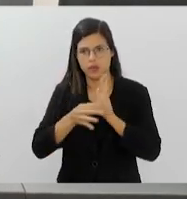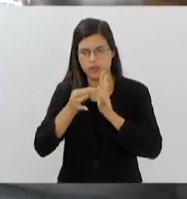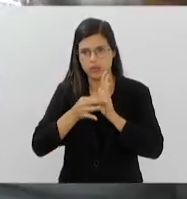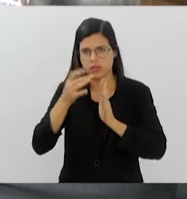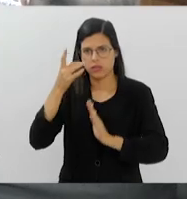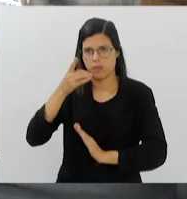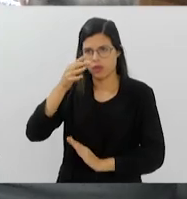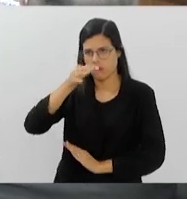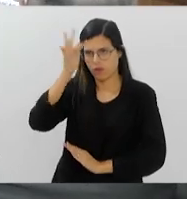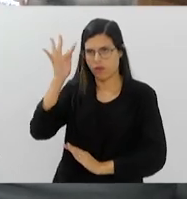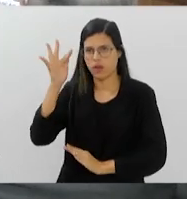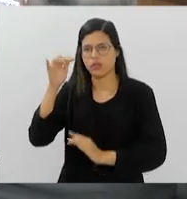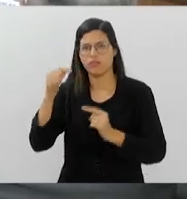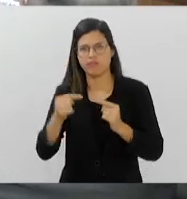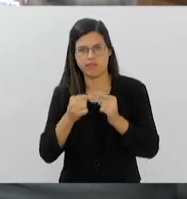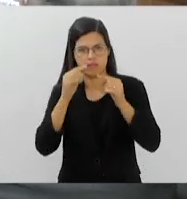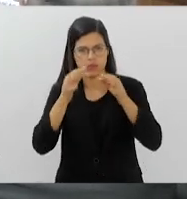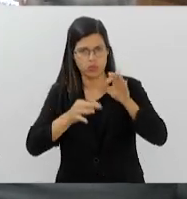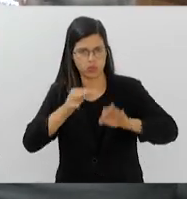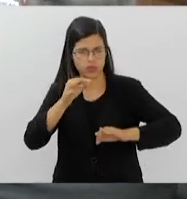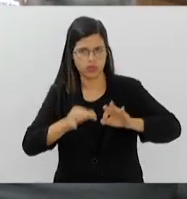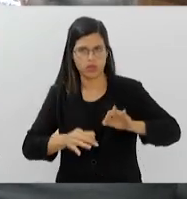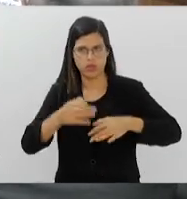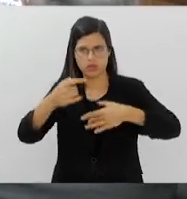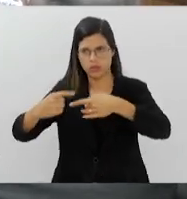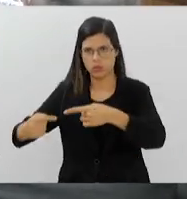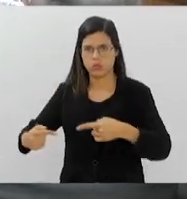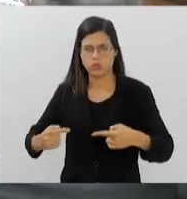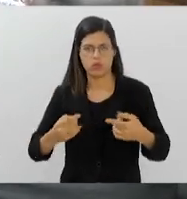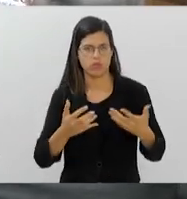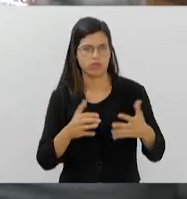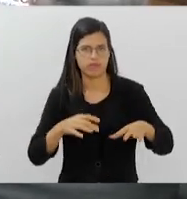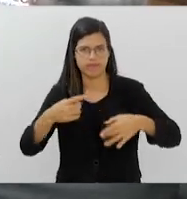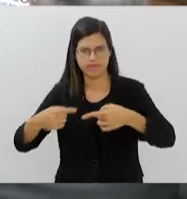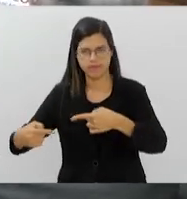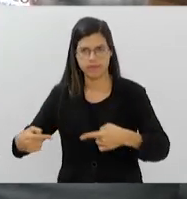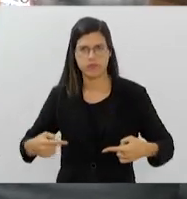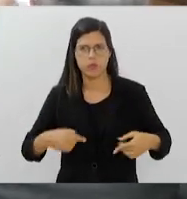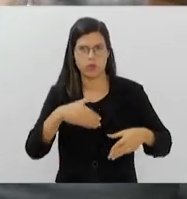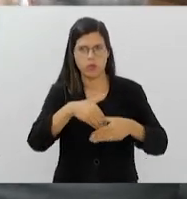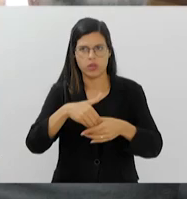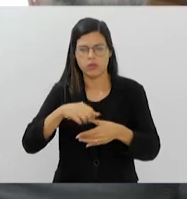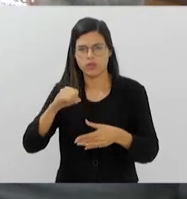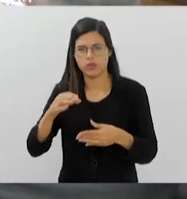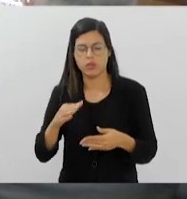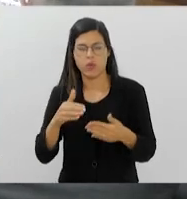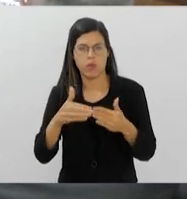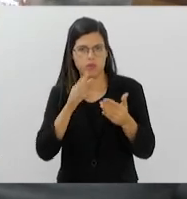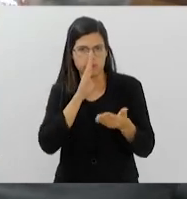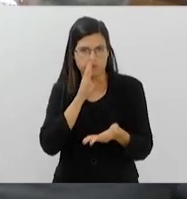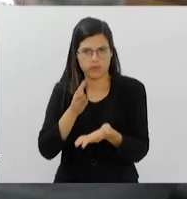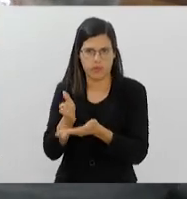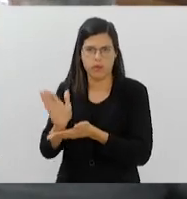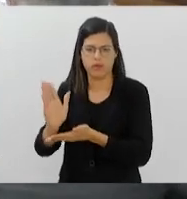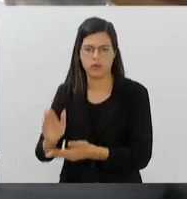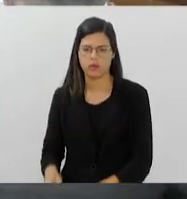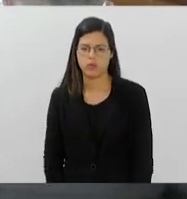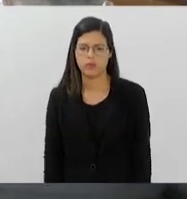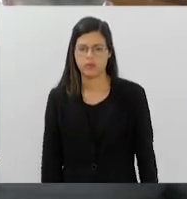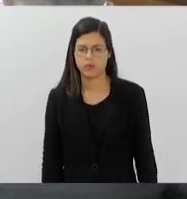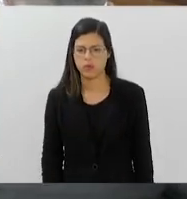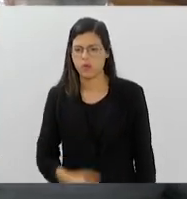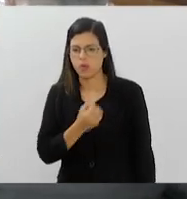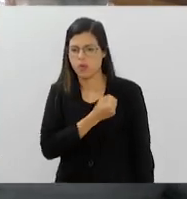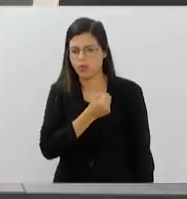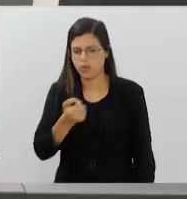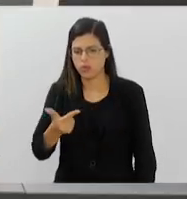Parecer é pela juridicidade. Em discussão. Não havendo quem queira discutir, encerrada a discussão. Em votação, senhores que aprovam, permaneçam como estão, aprovado. 12